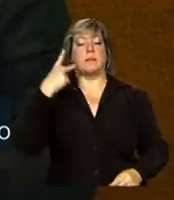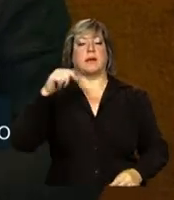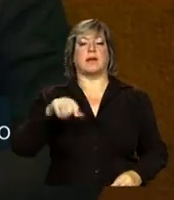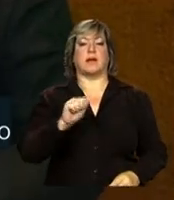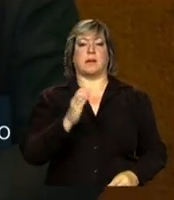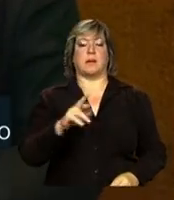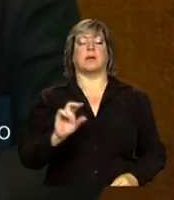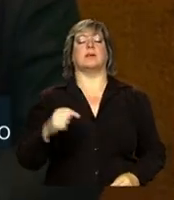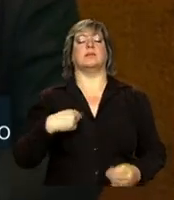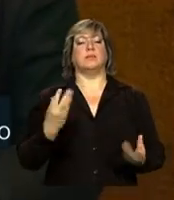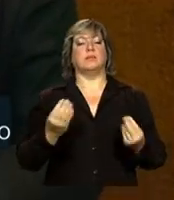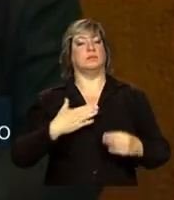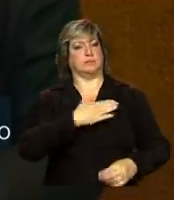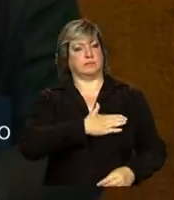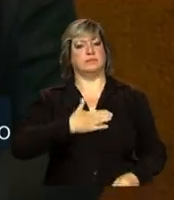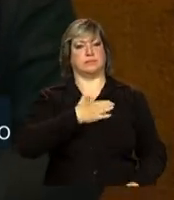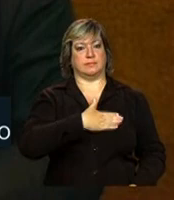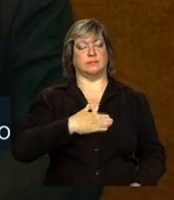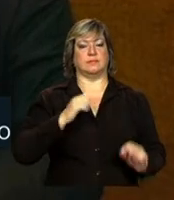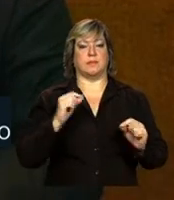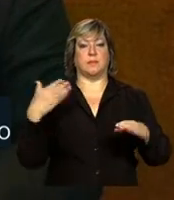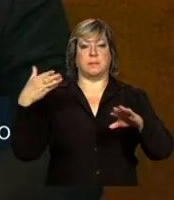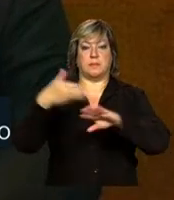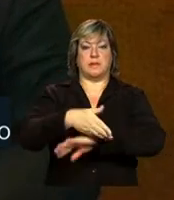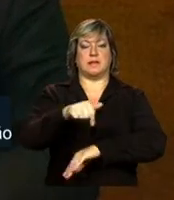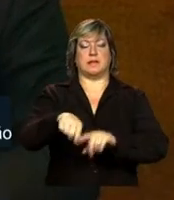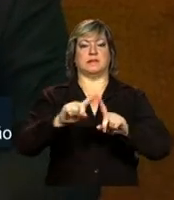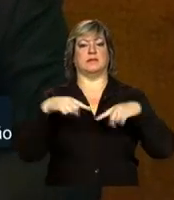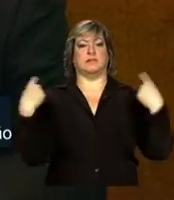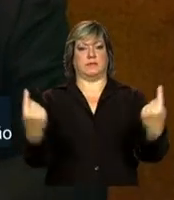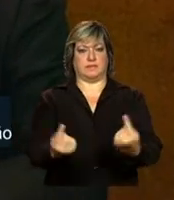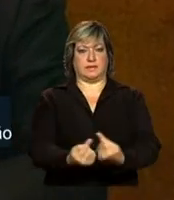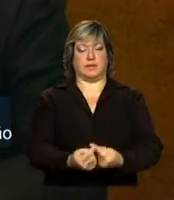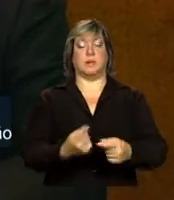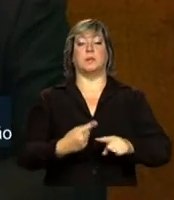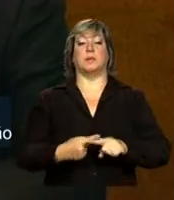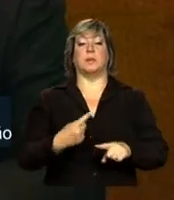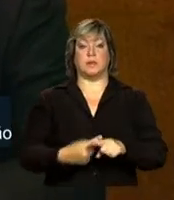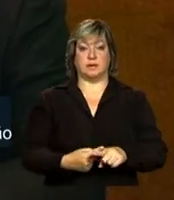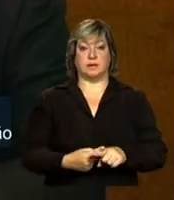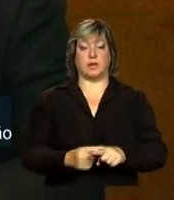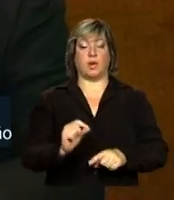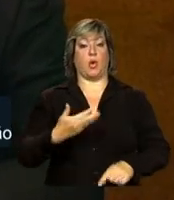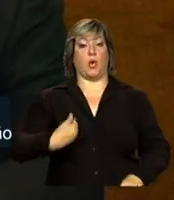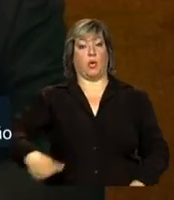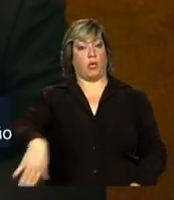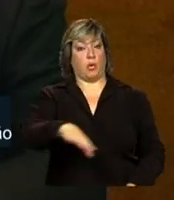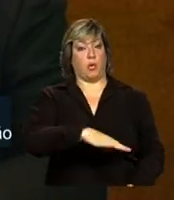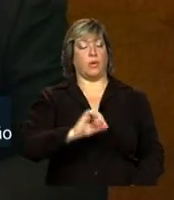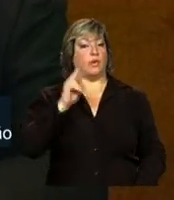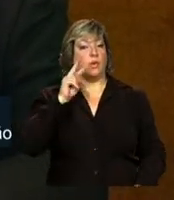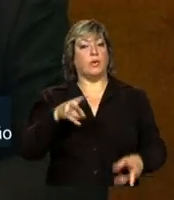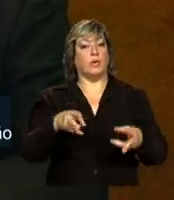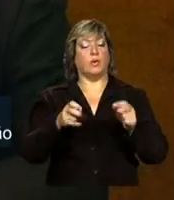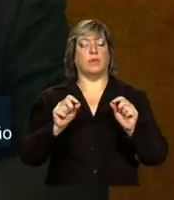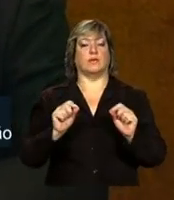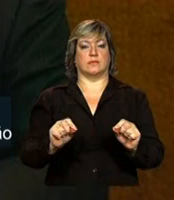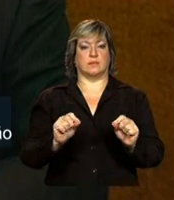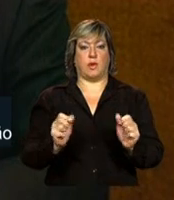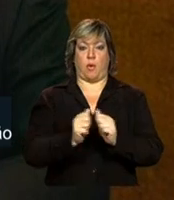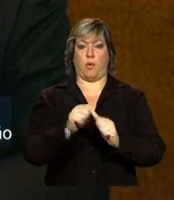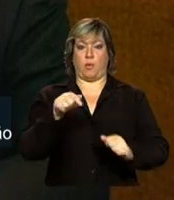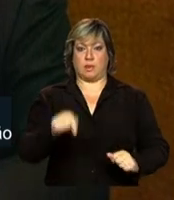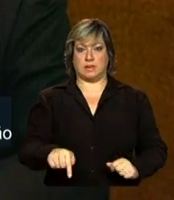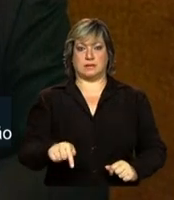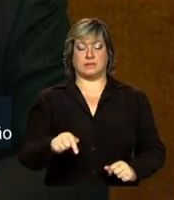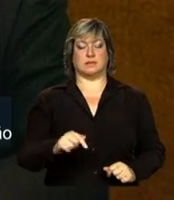satisfação muito grande participarmos desses eventos porque nós observamos com esse fato